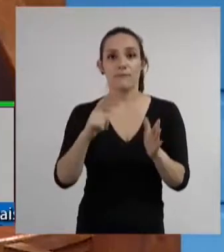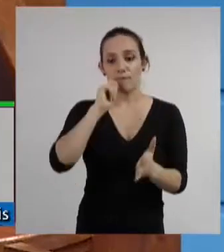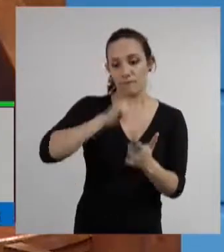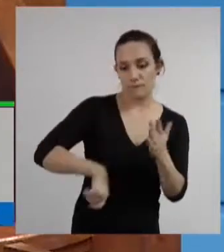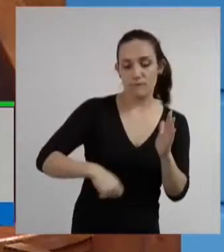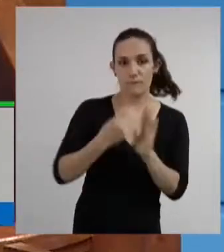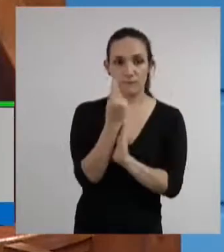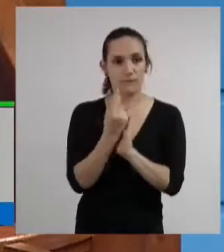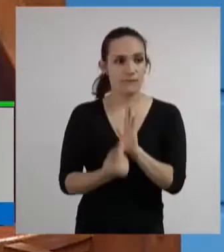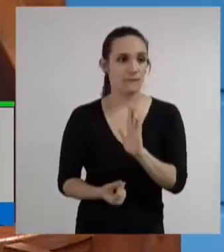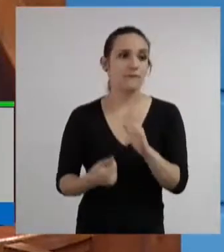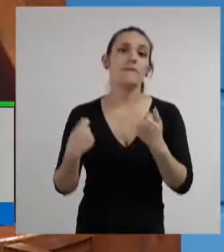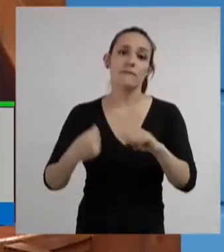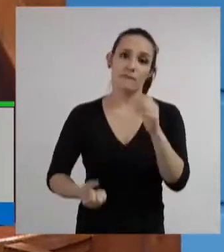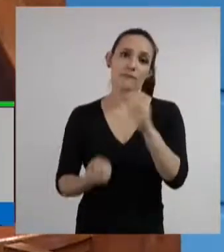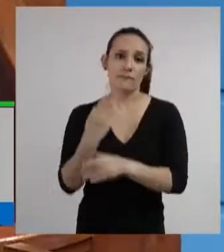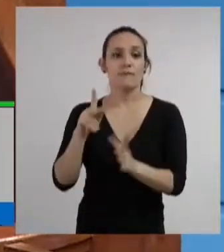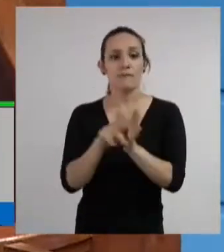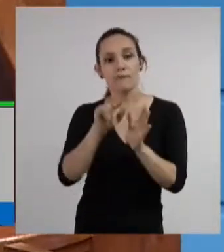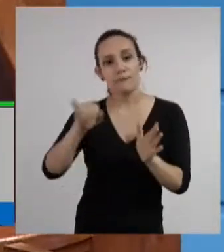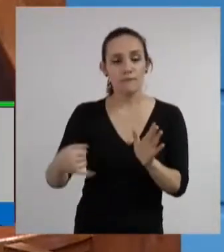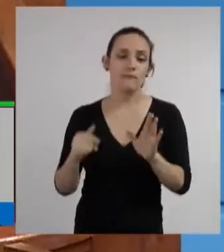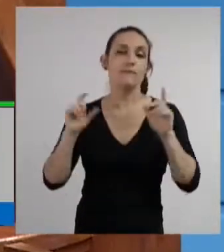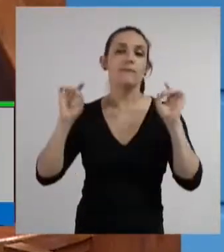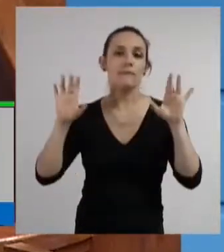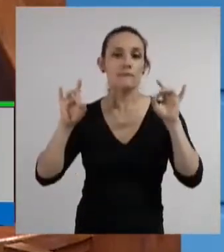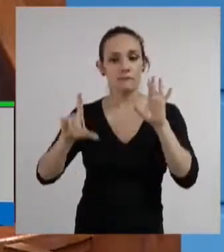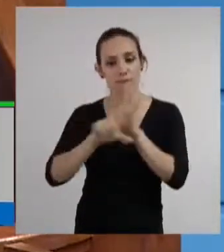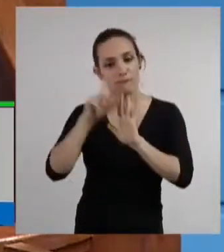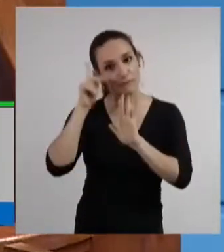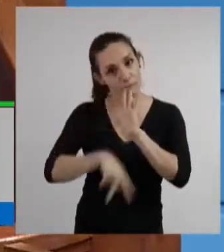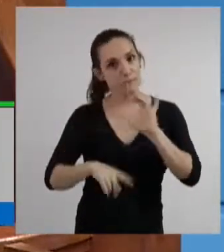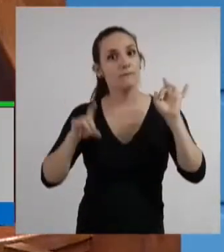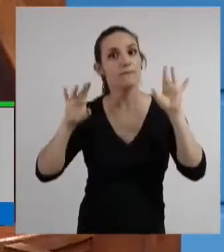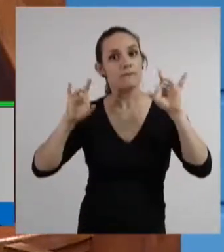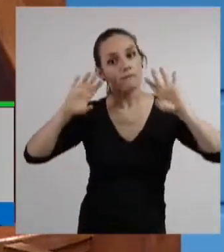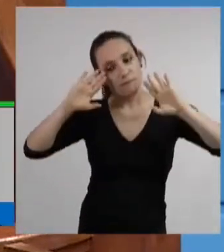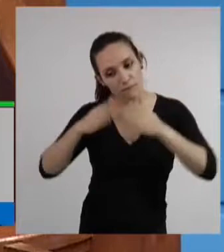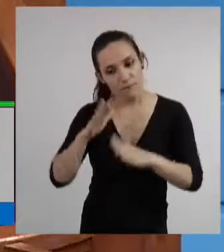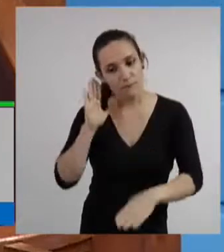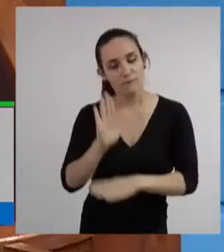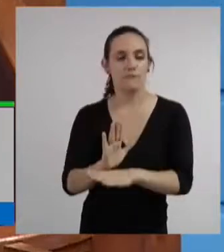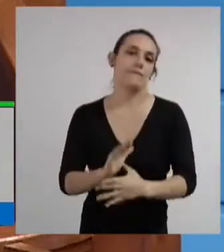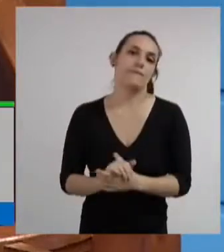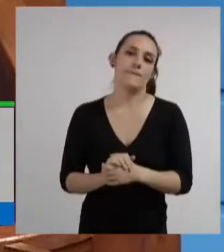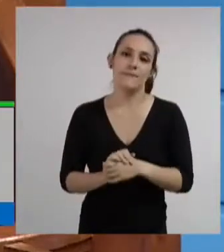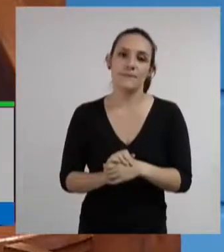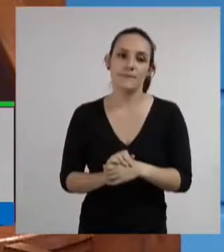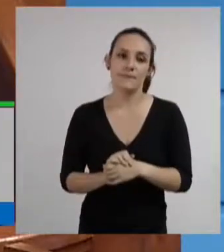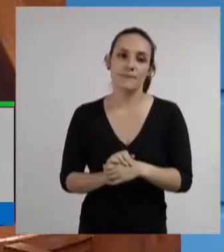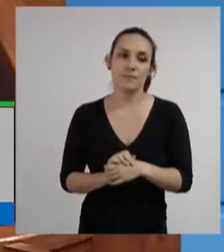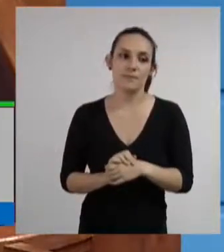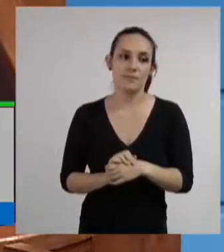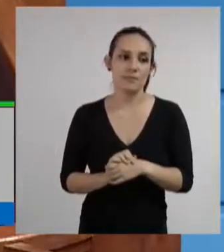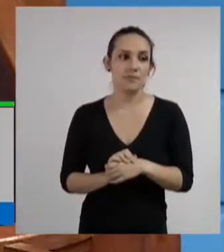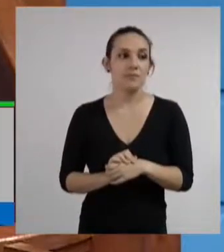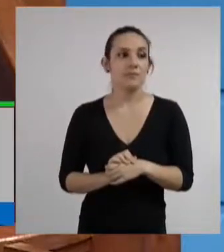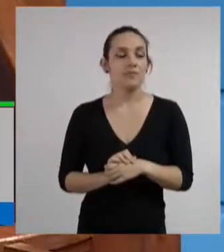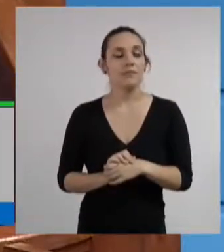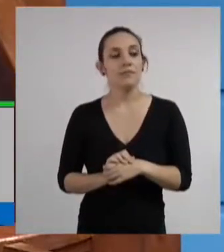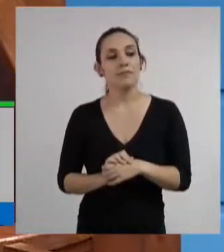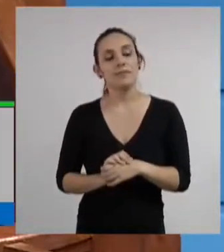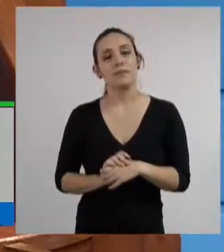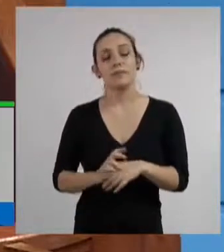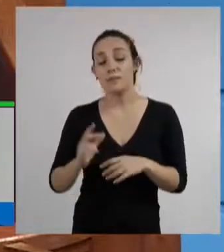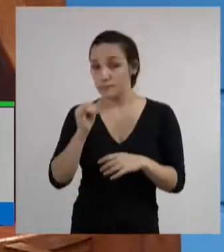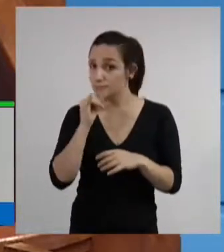que ser através de projetos específicos, que esses projetos específicos, às vezes, não caminham como se fosse um projeto mais